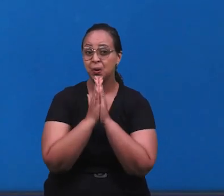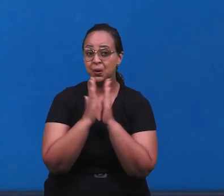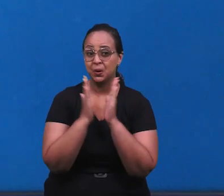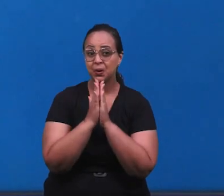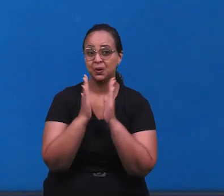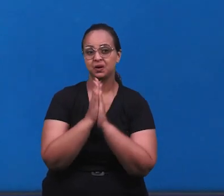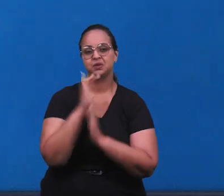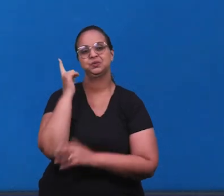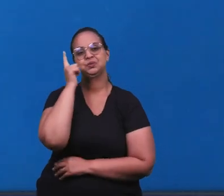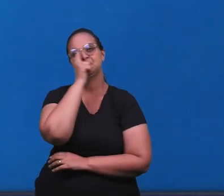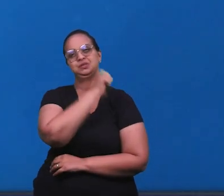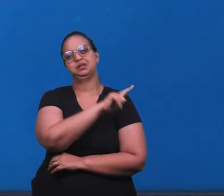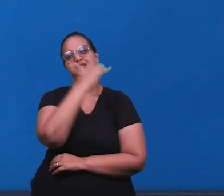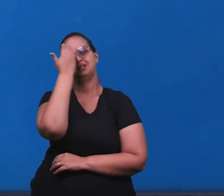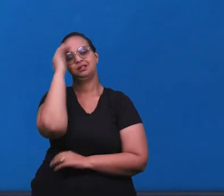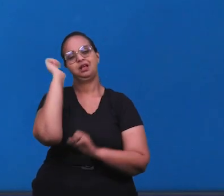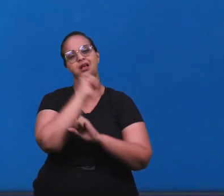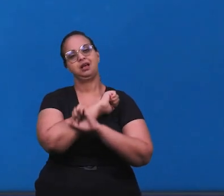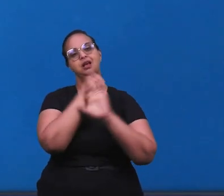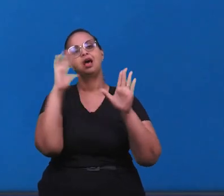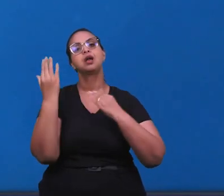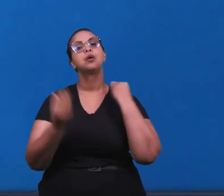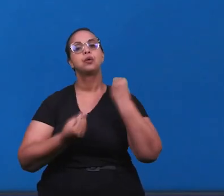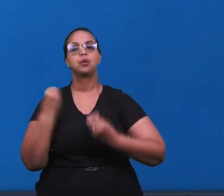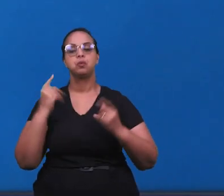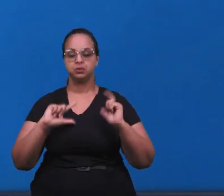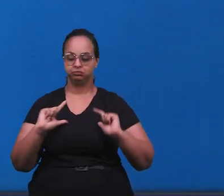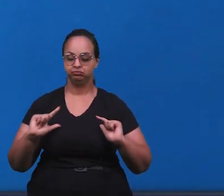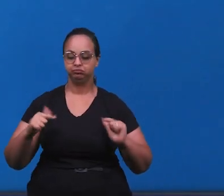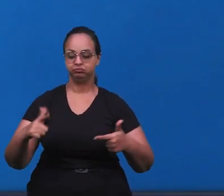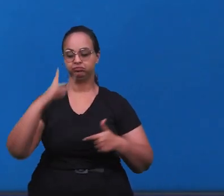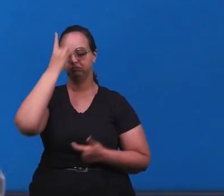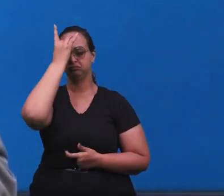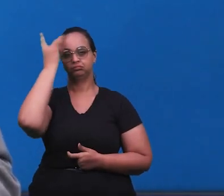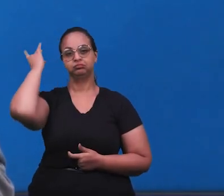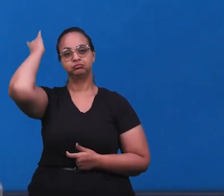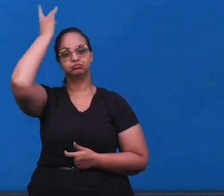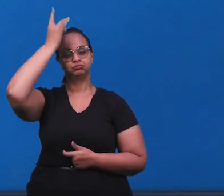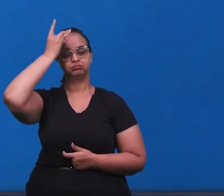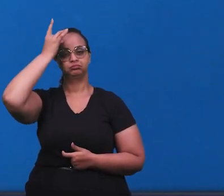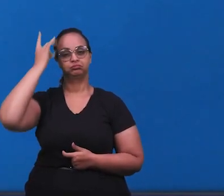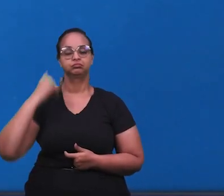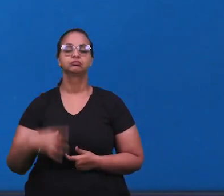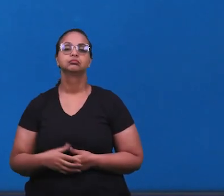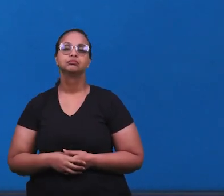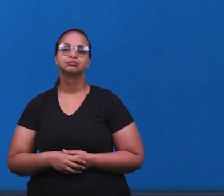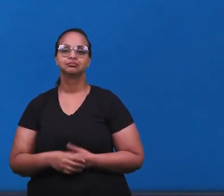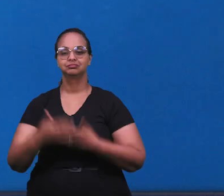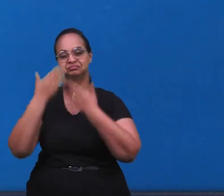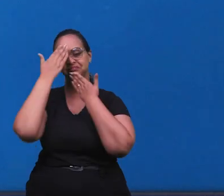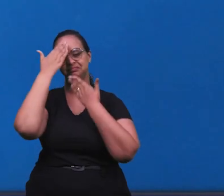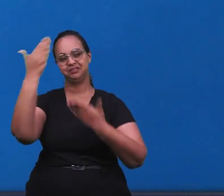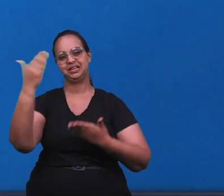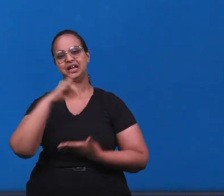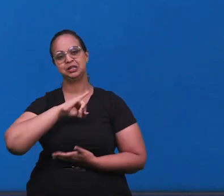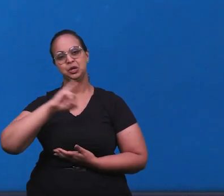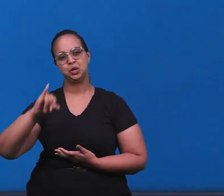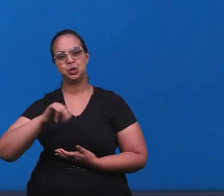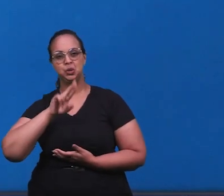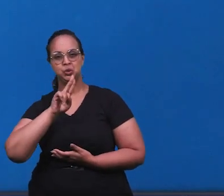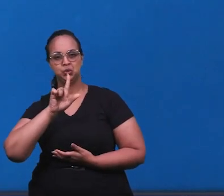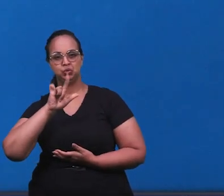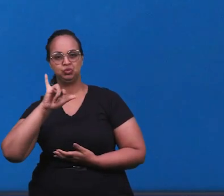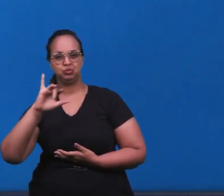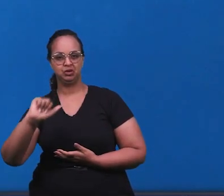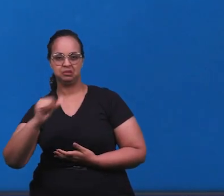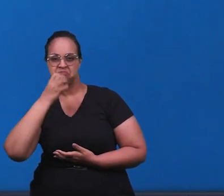vamos conseguir manter esse avivamento espiritual feito pelo Espírito Santo no nosso meio. Obrigado pela sua participação, é